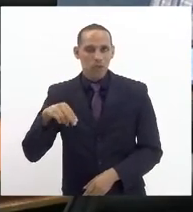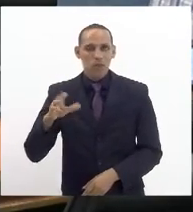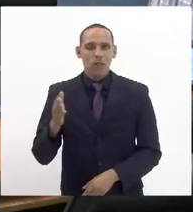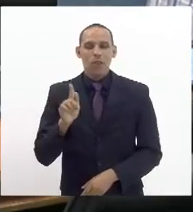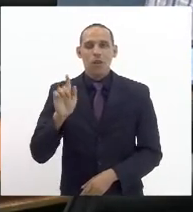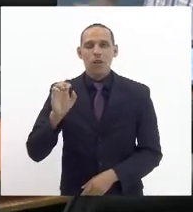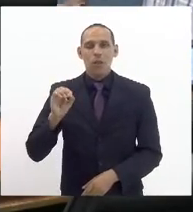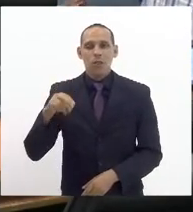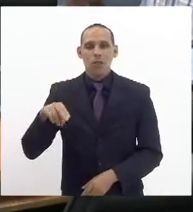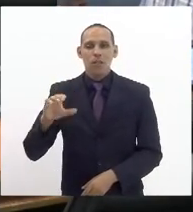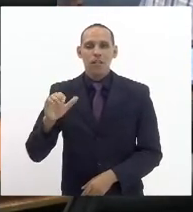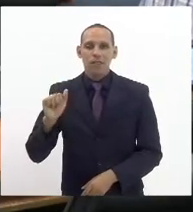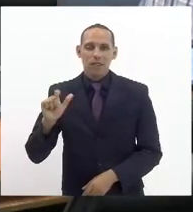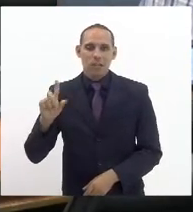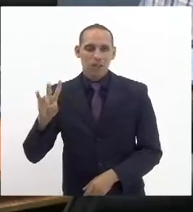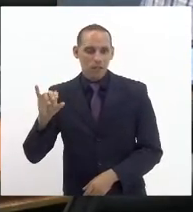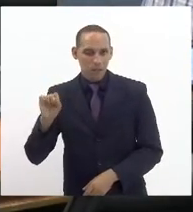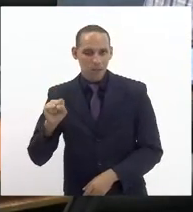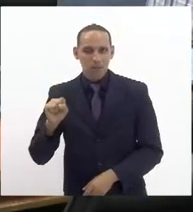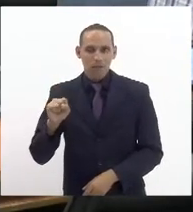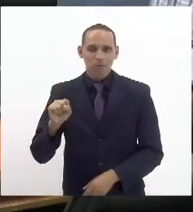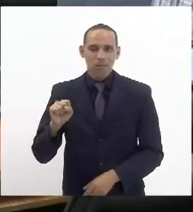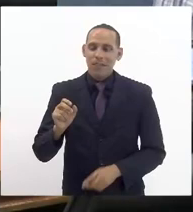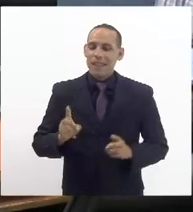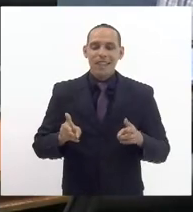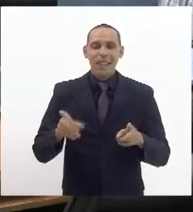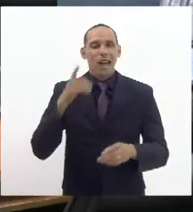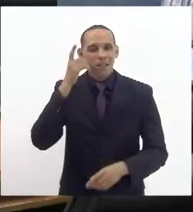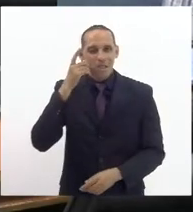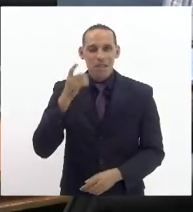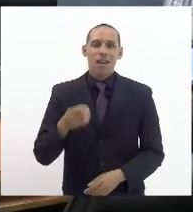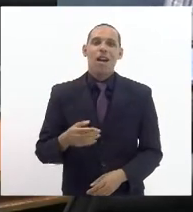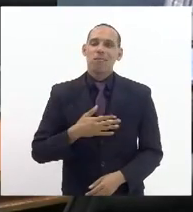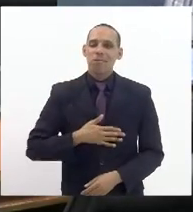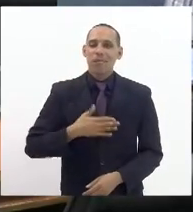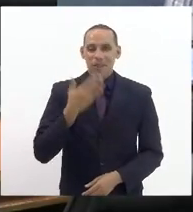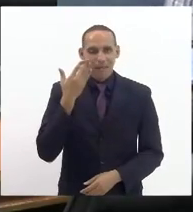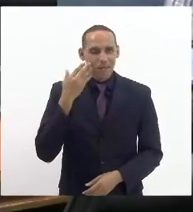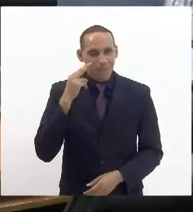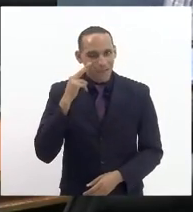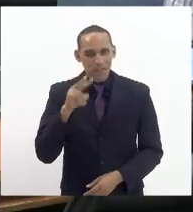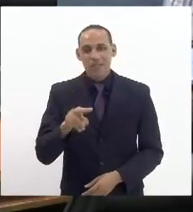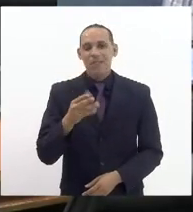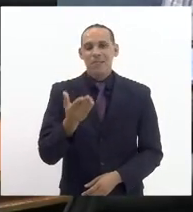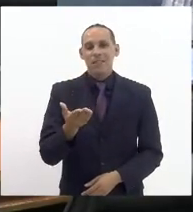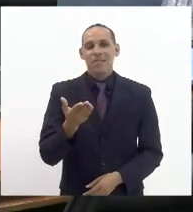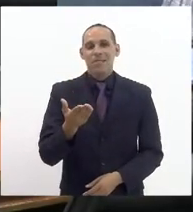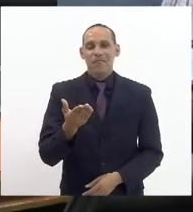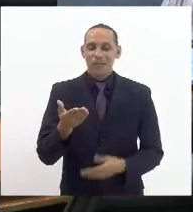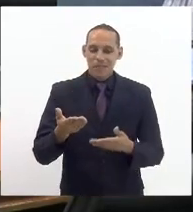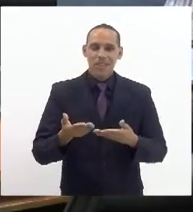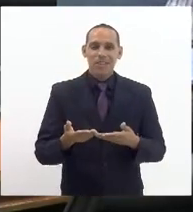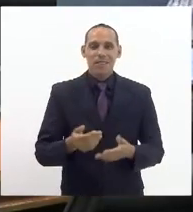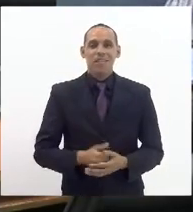eterno deputado. Prazer em vê-lo, meu irmão. Seja bem-vindo.